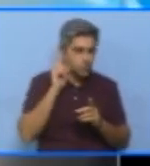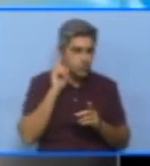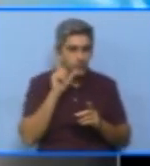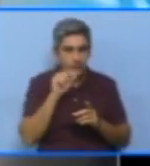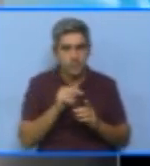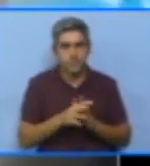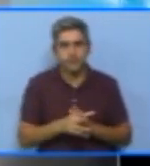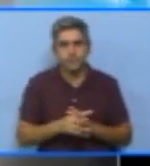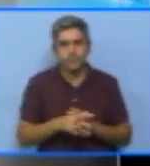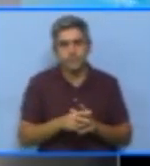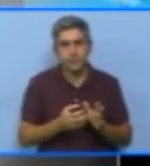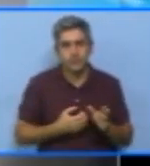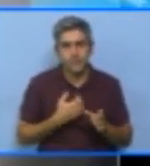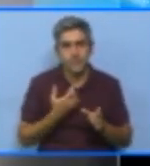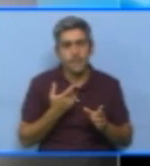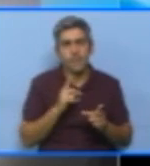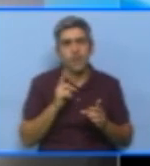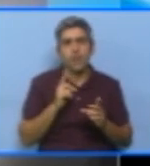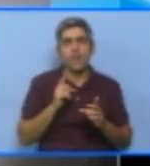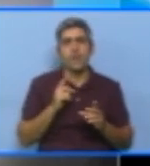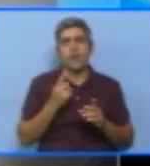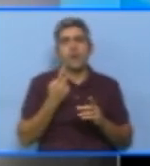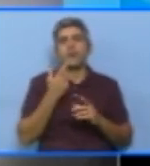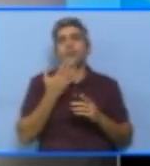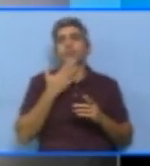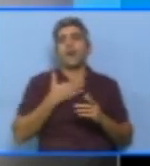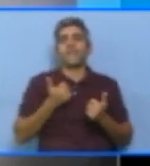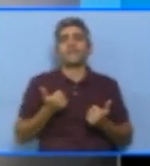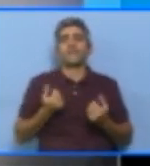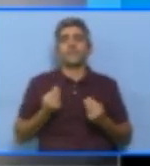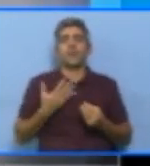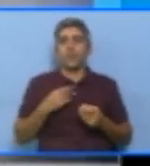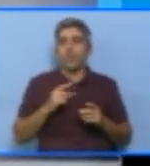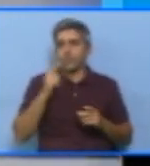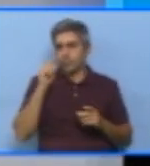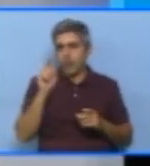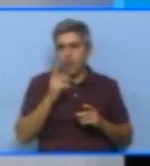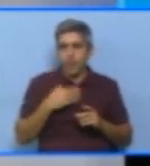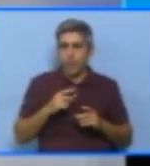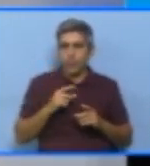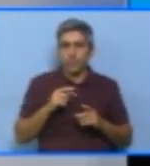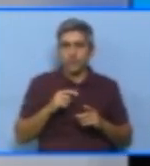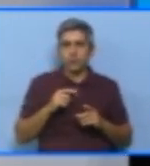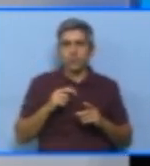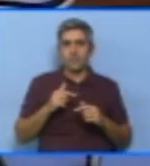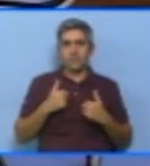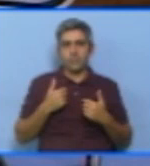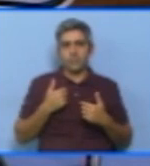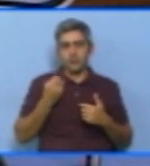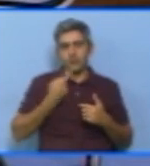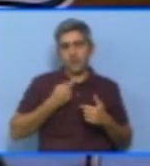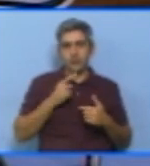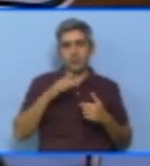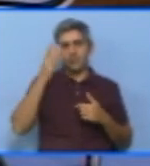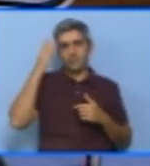importante que se interpele. Claro que isto não é cómodo. As pessoas não gostam muito de terem de ser elas. É muito